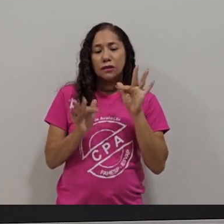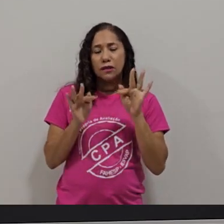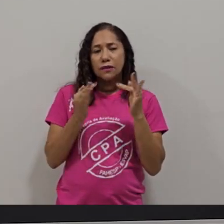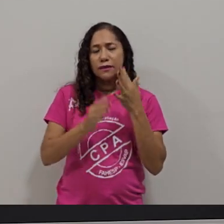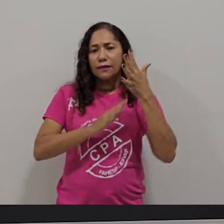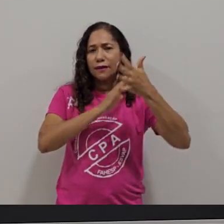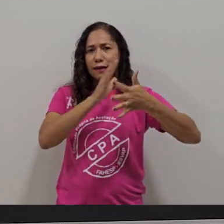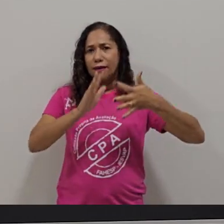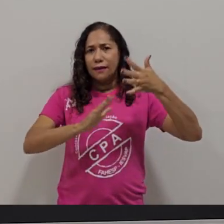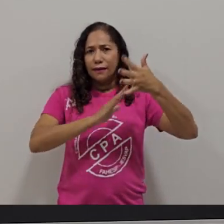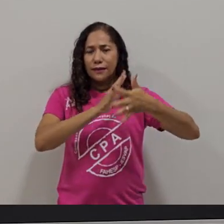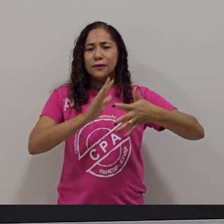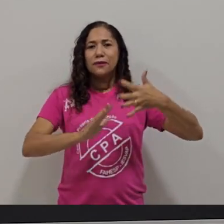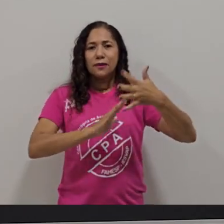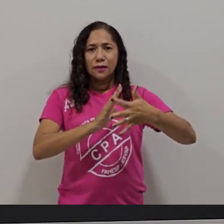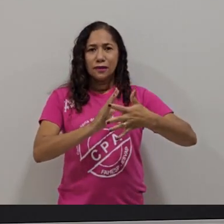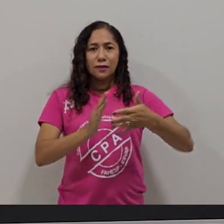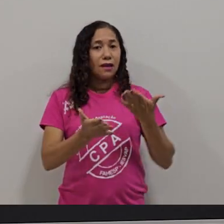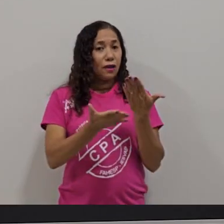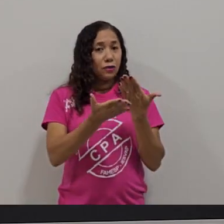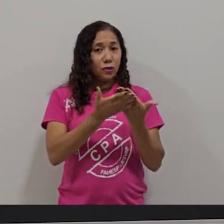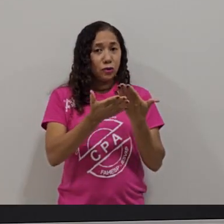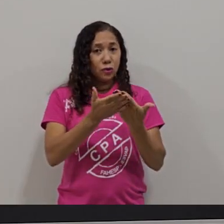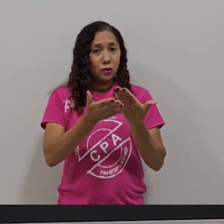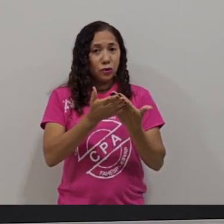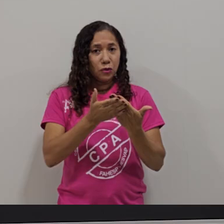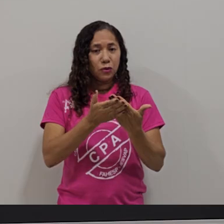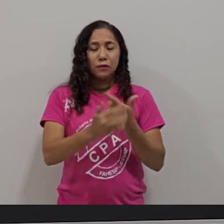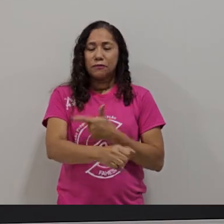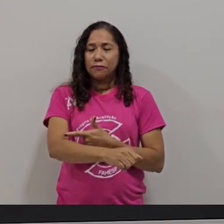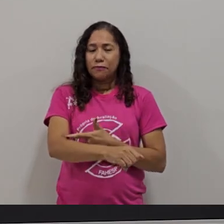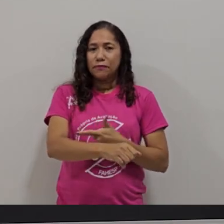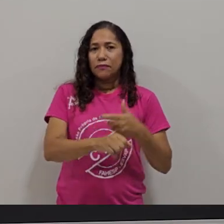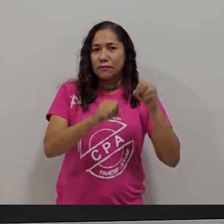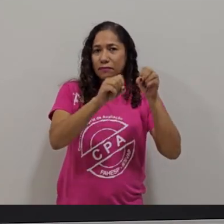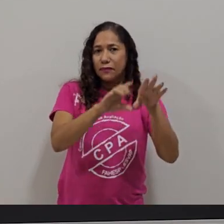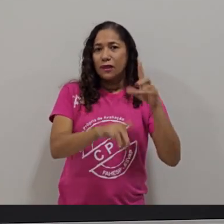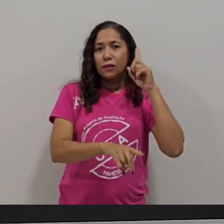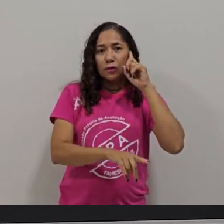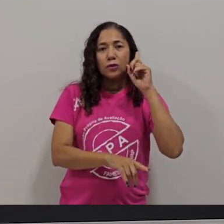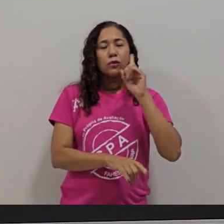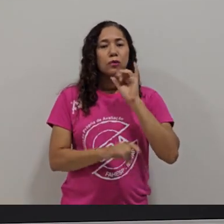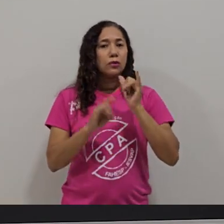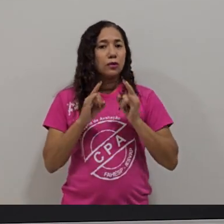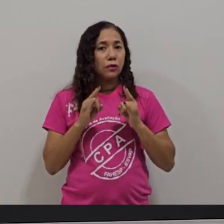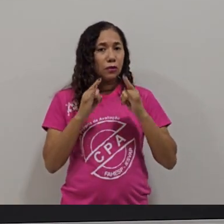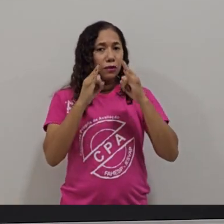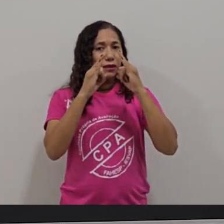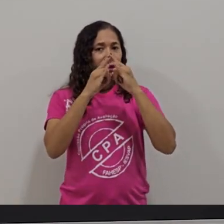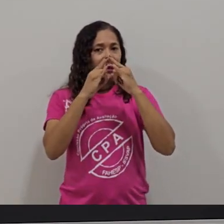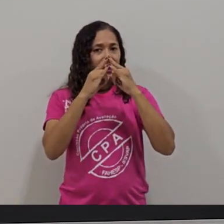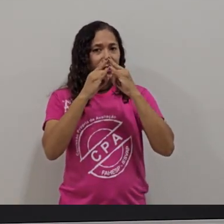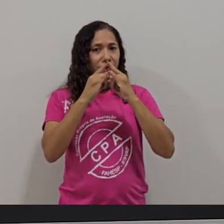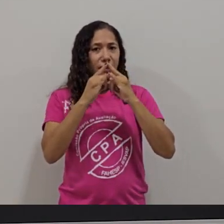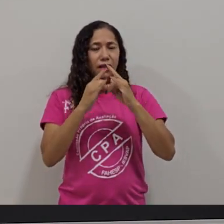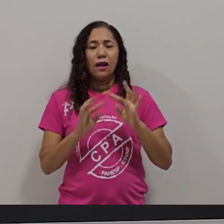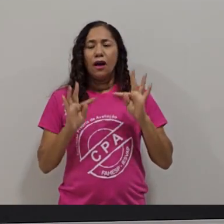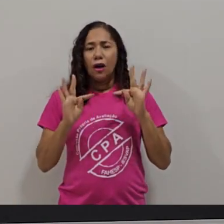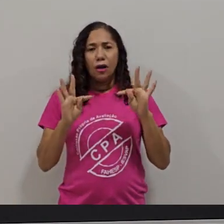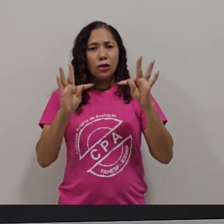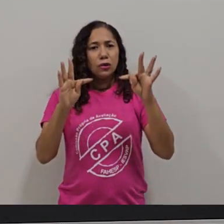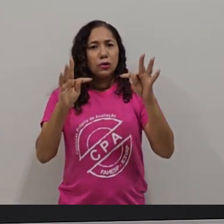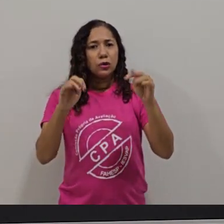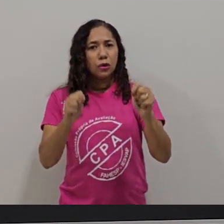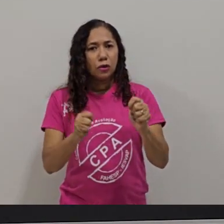Libras, da Inês, que é o Instituto Nacional de Educação dos Surdos. Sim. Então, todo mundo que